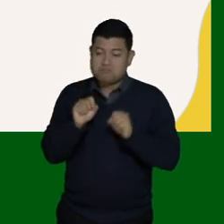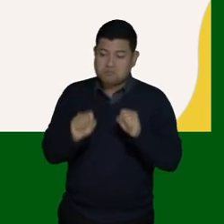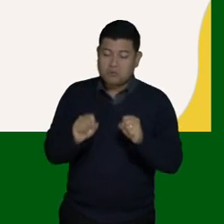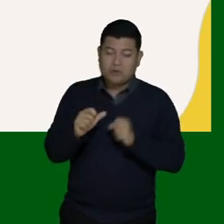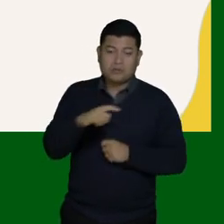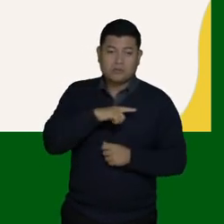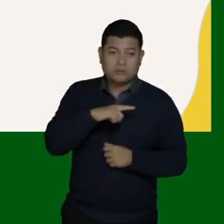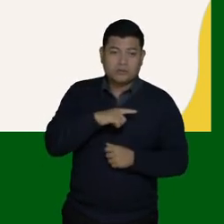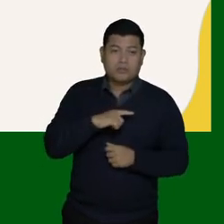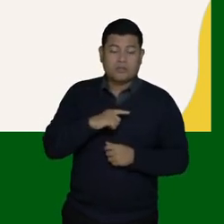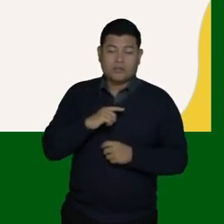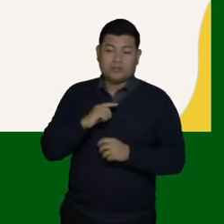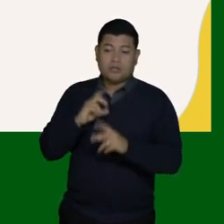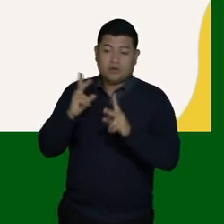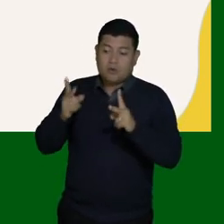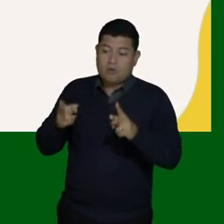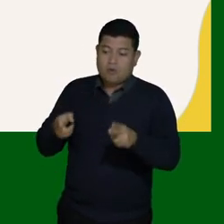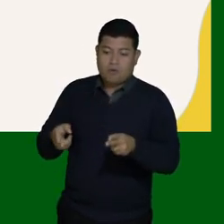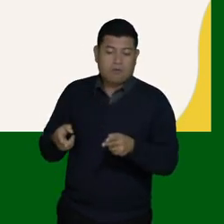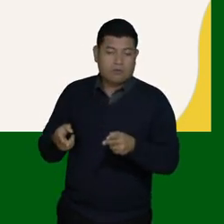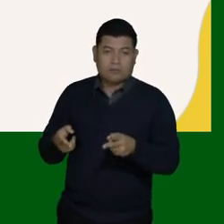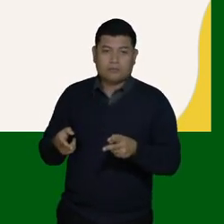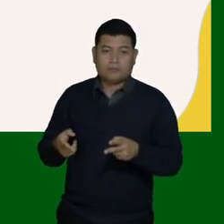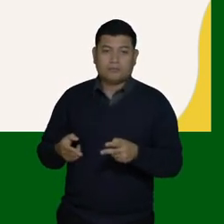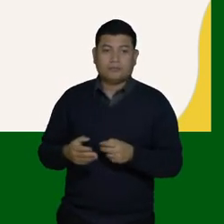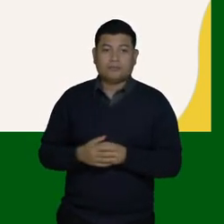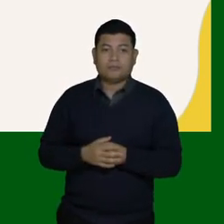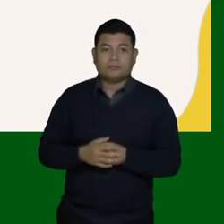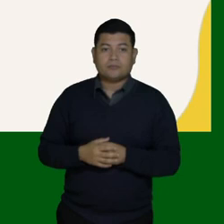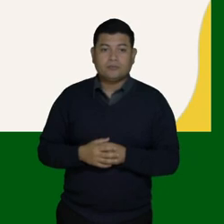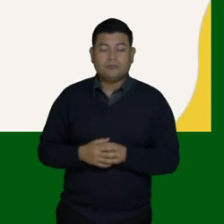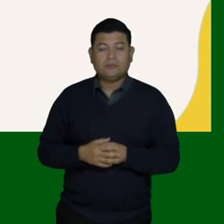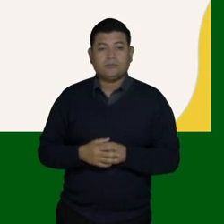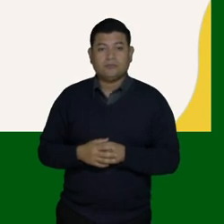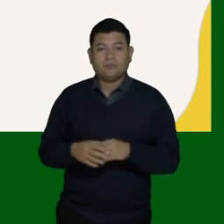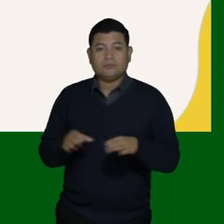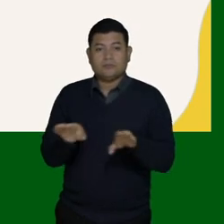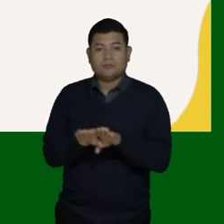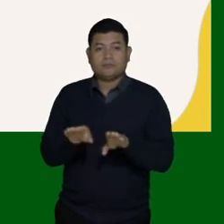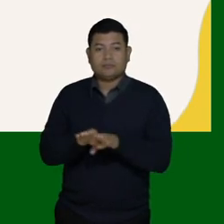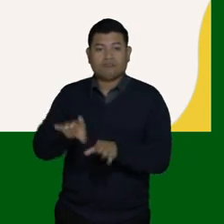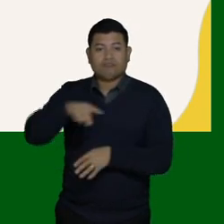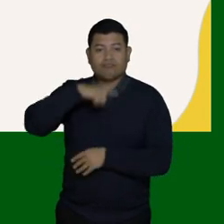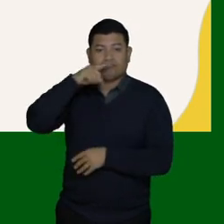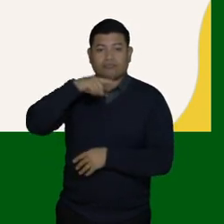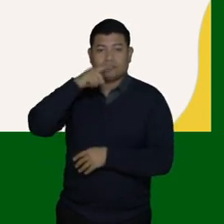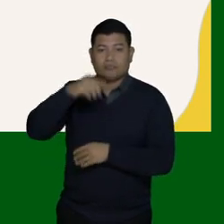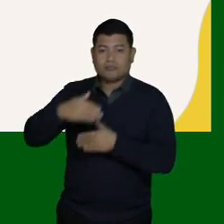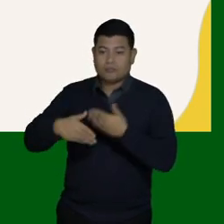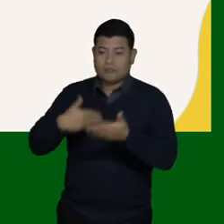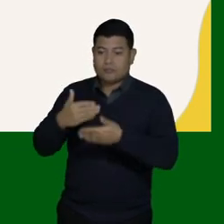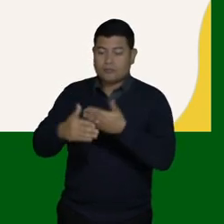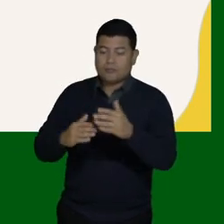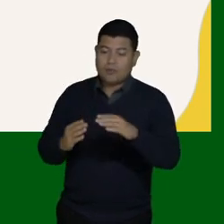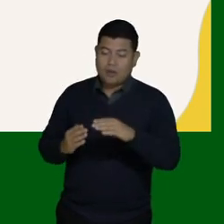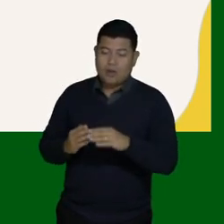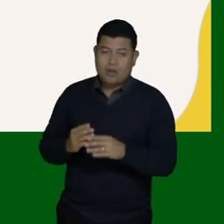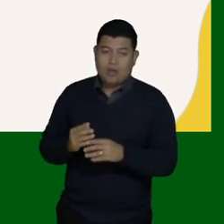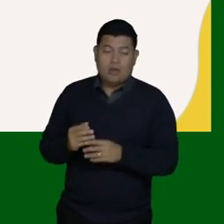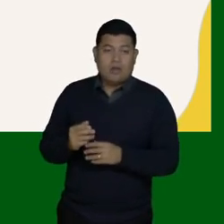mesmo diagnóstico sem tanta certeza e também não conseguiu ter uma boa ascensão social nem